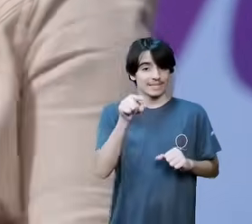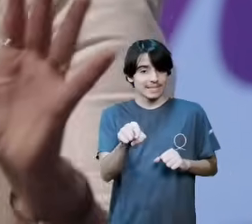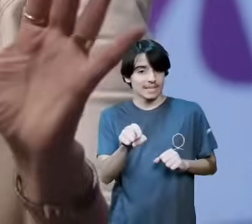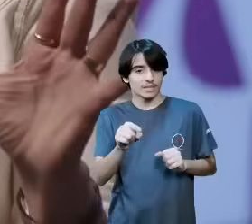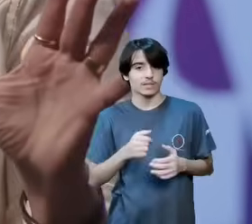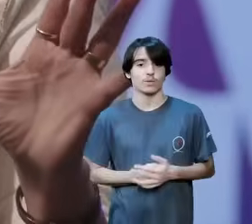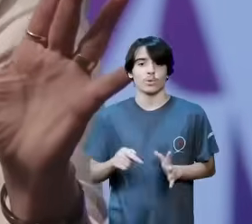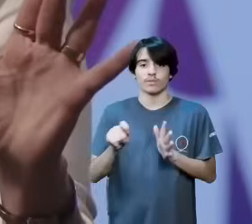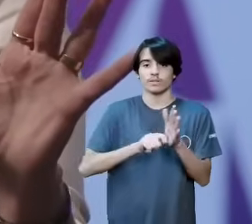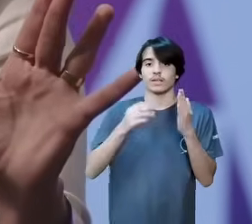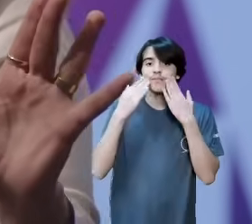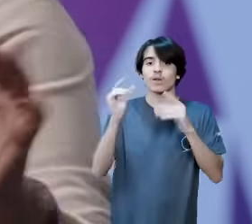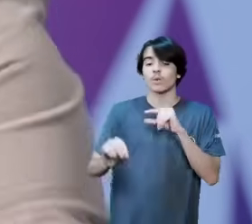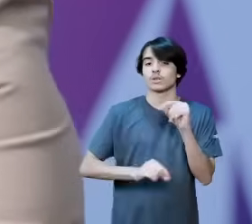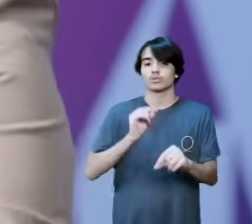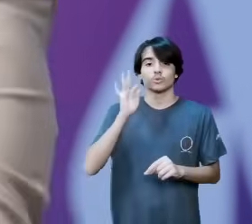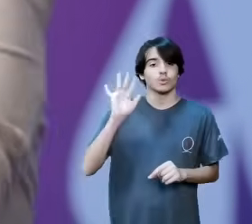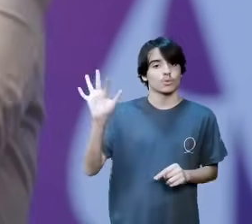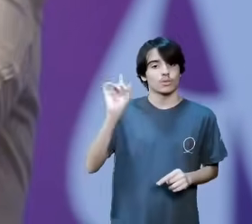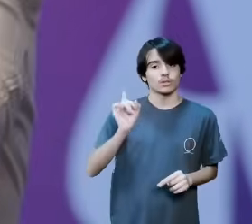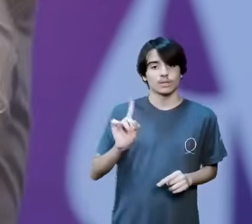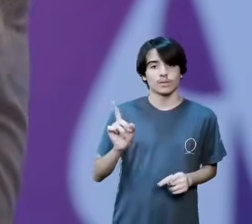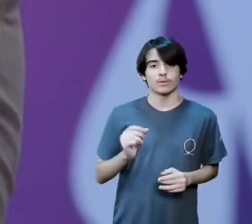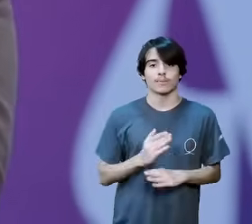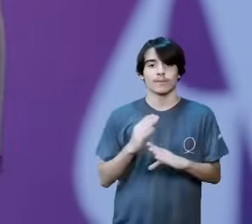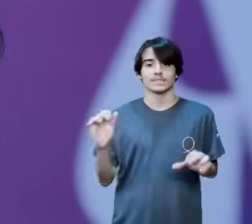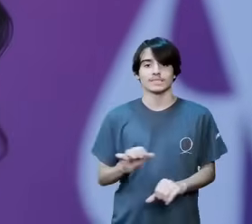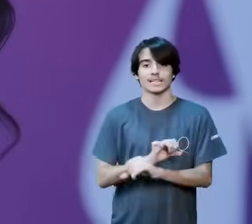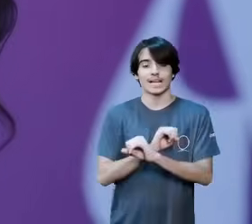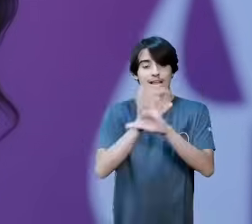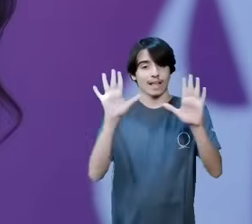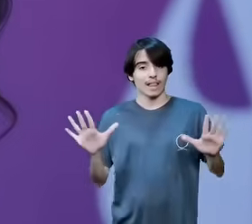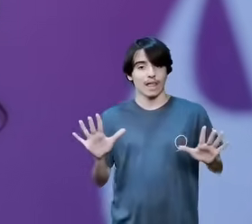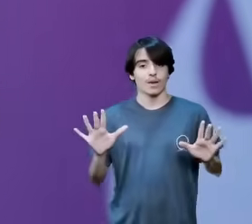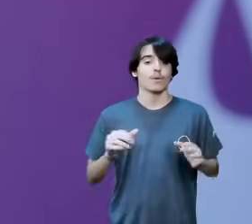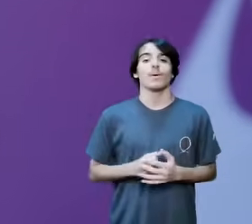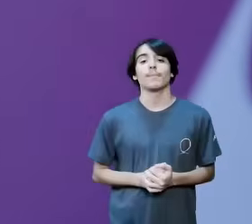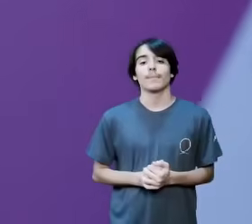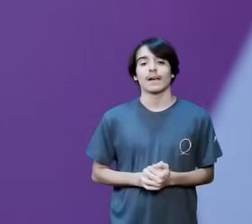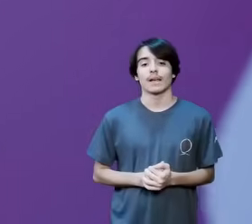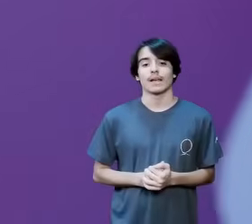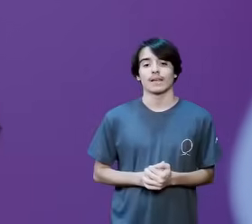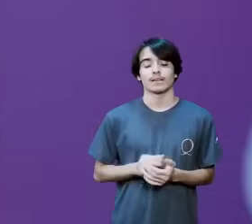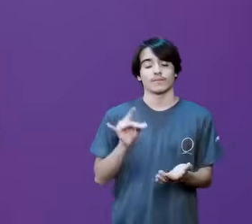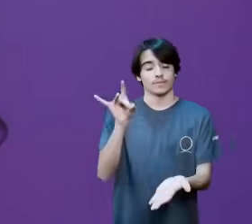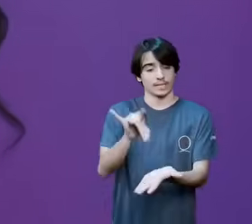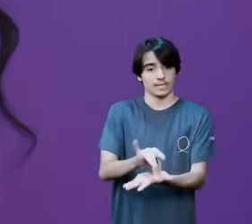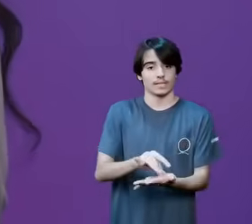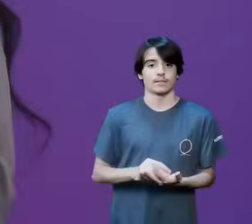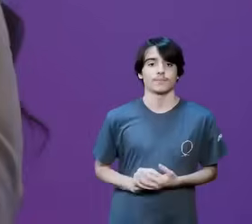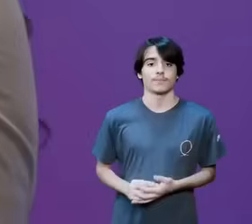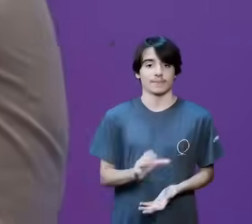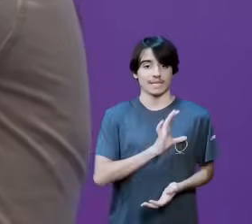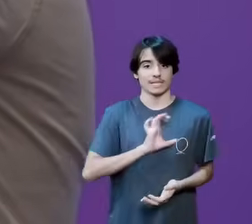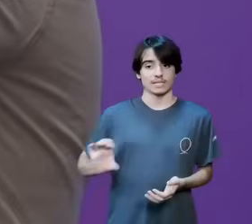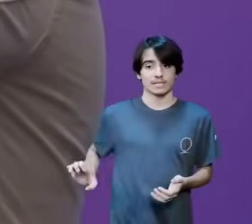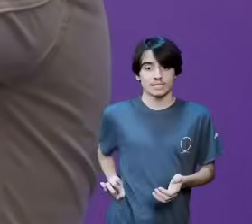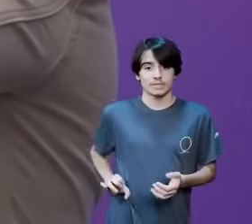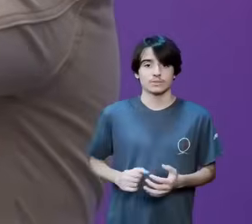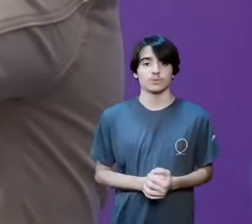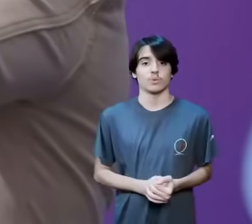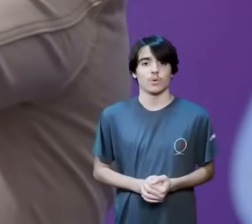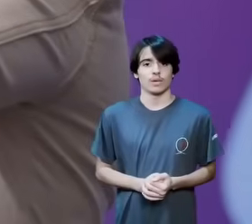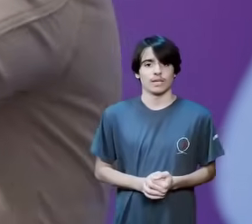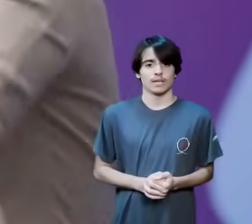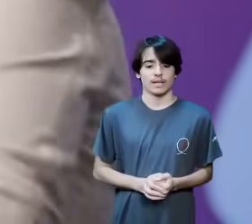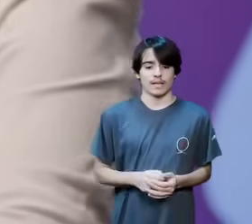O texto não revela o que ela sonhou, mas o texto deixa claro uma revelação que era verdadeira. Enquanto o homem Cristo estava sendo acusado por crimes que